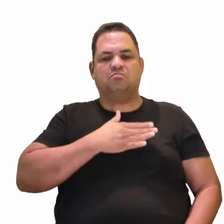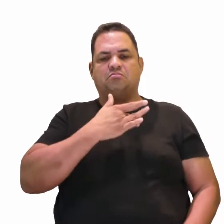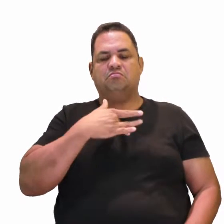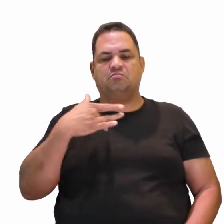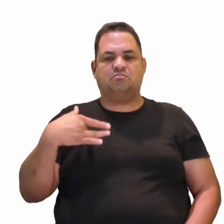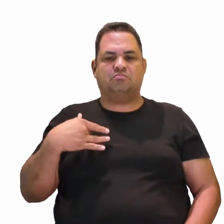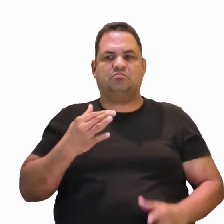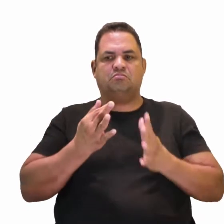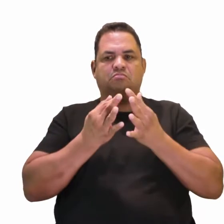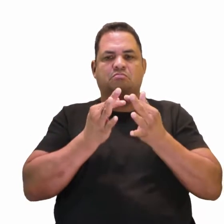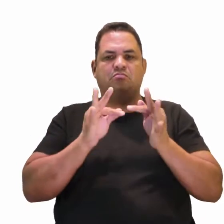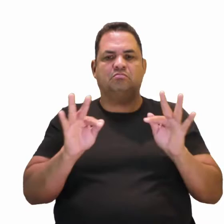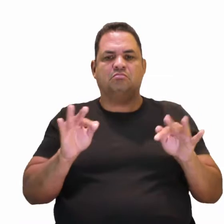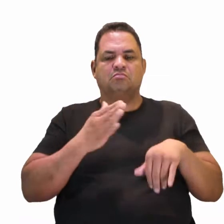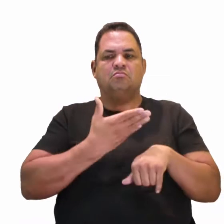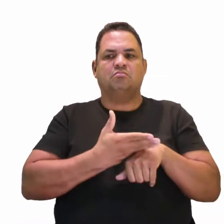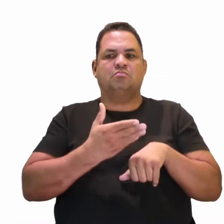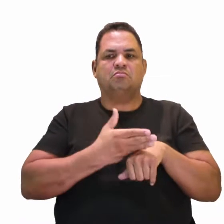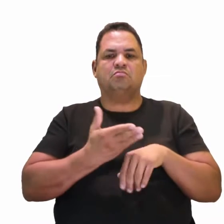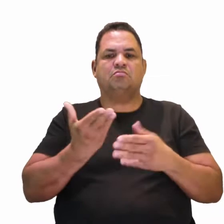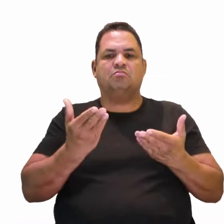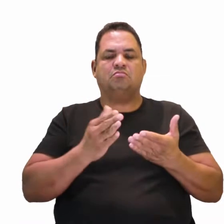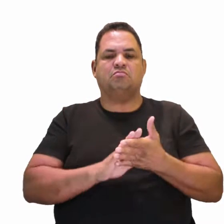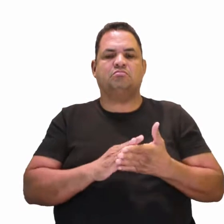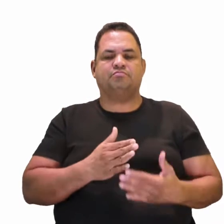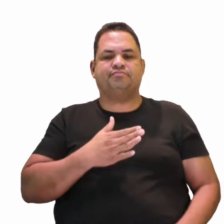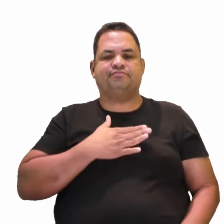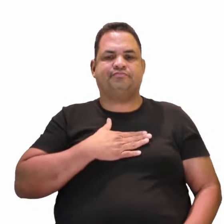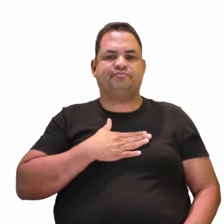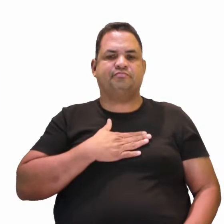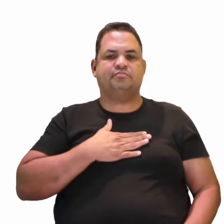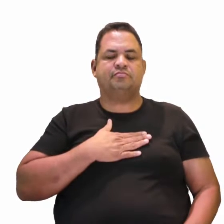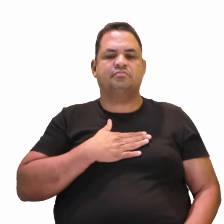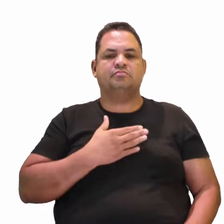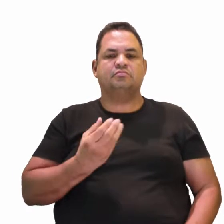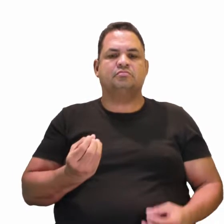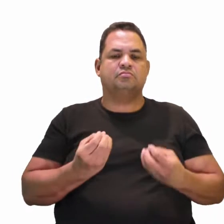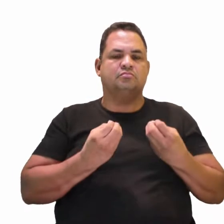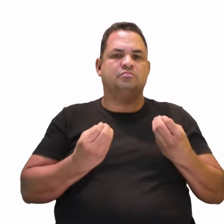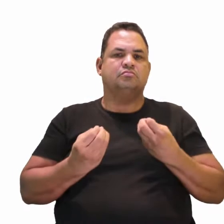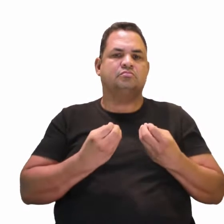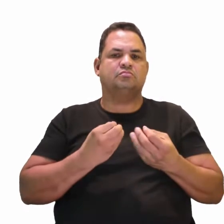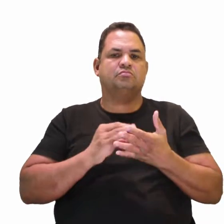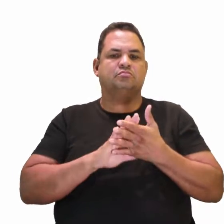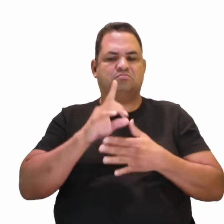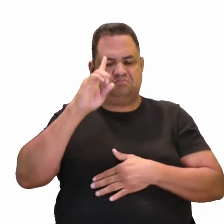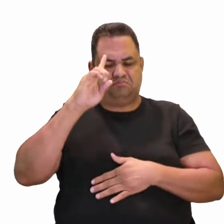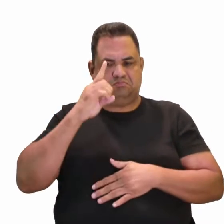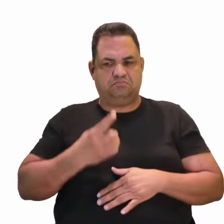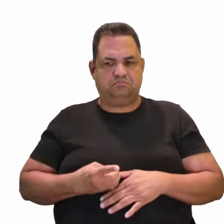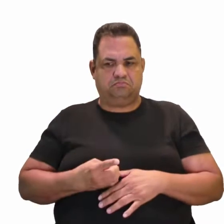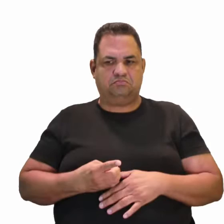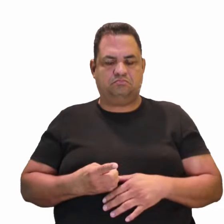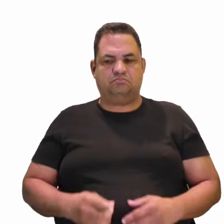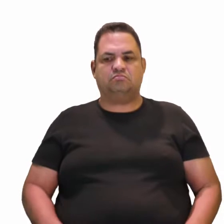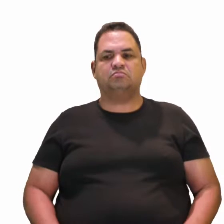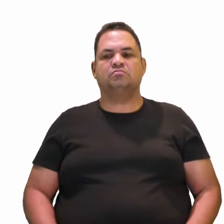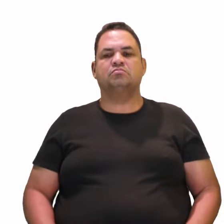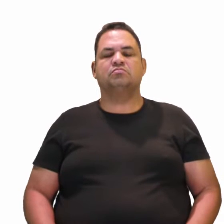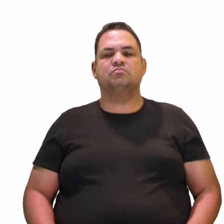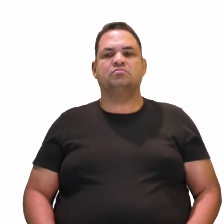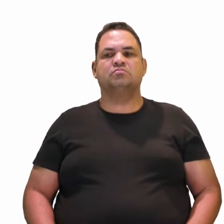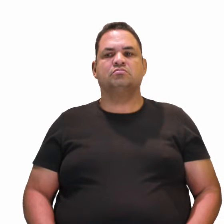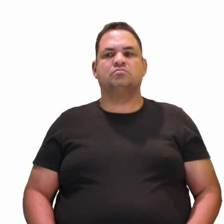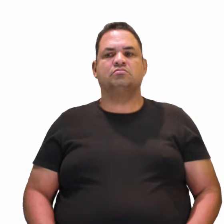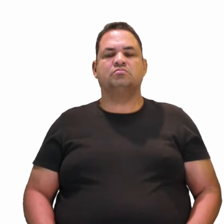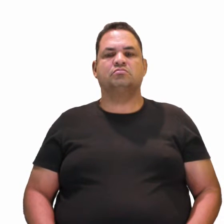beleza? Então é muito simples, muito prático essa questão do meu modo imperativo. Tem